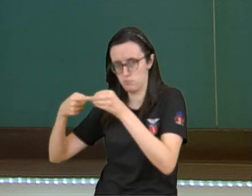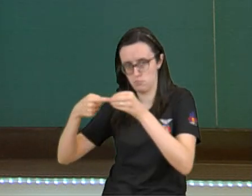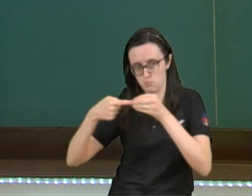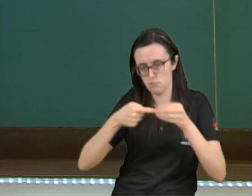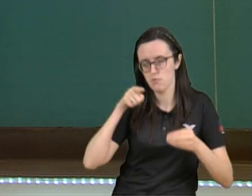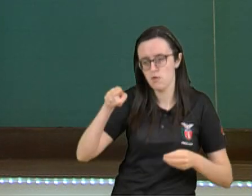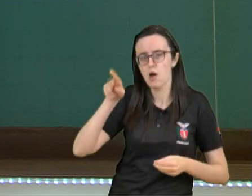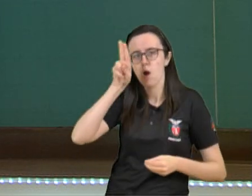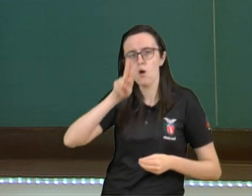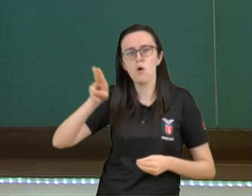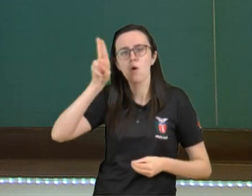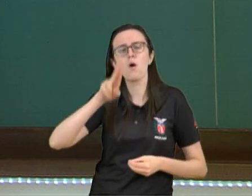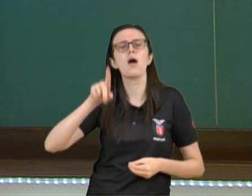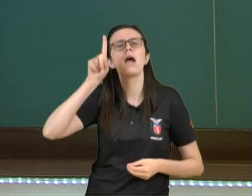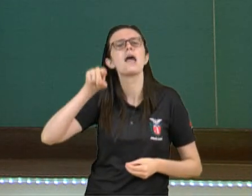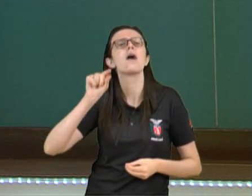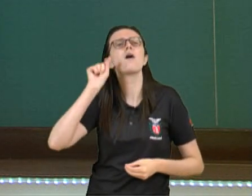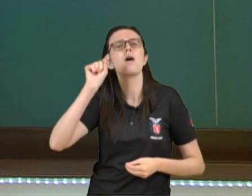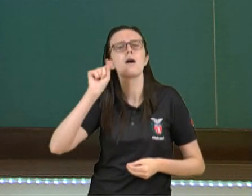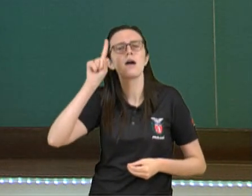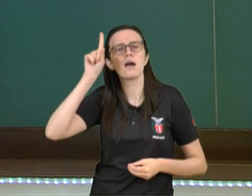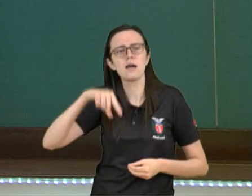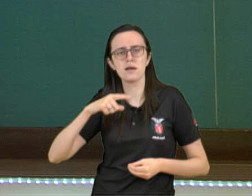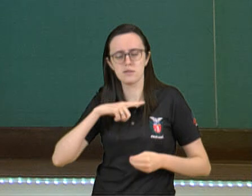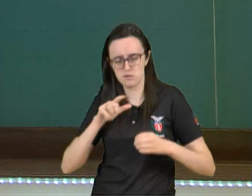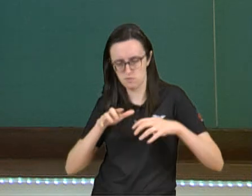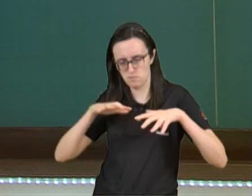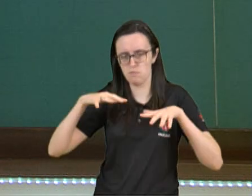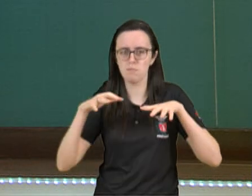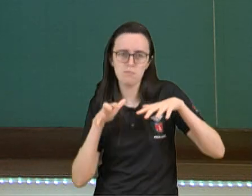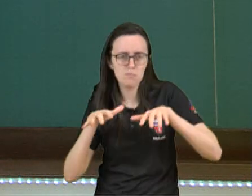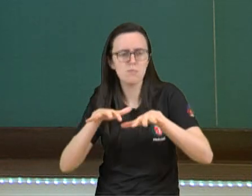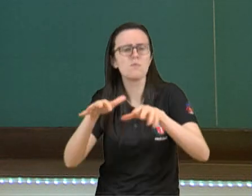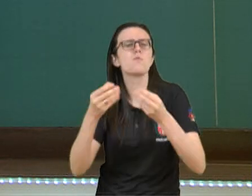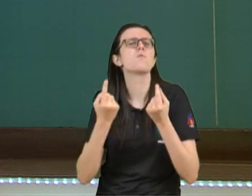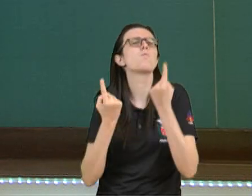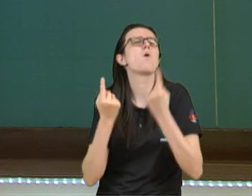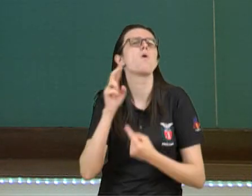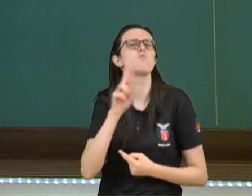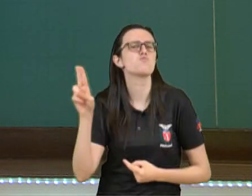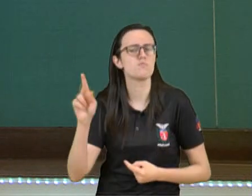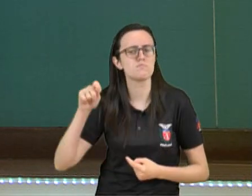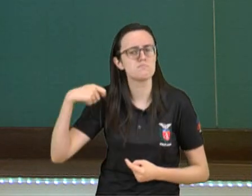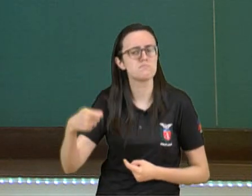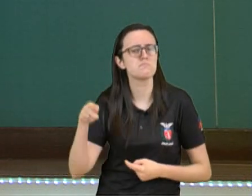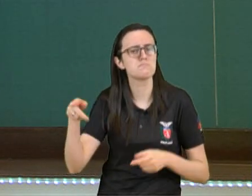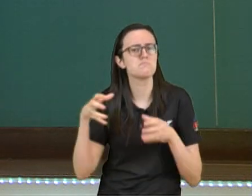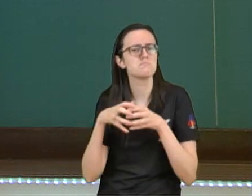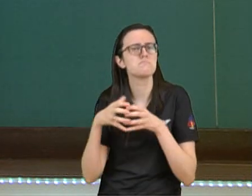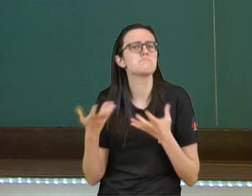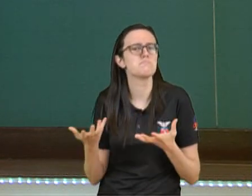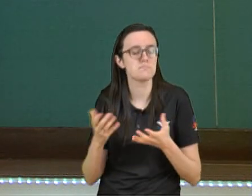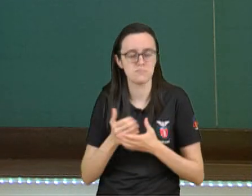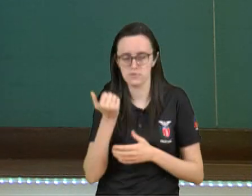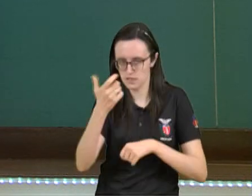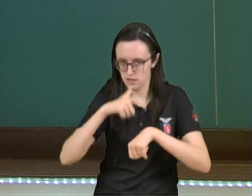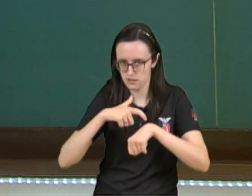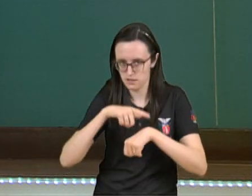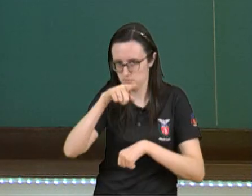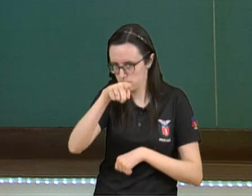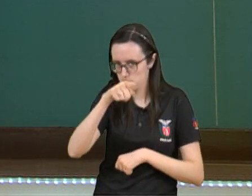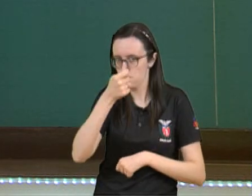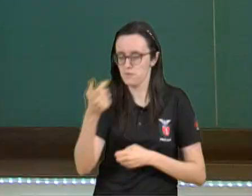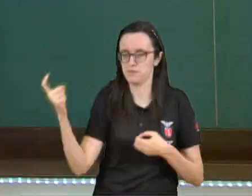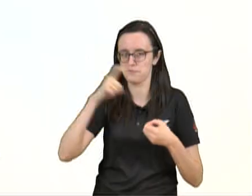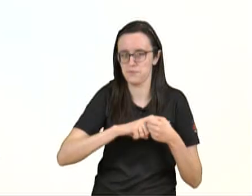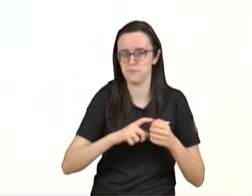graças às expansões citoplasmáticas? Que nome é dado a essas expansões? Eu vou dar um tempinho para vocês